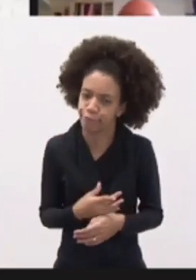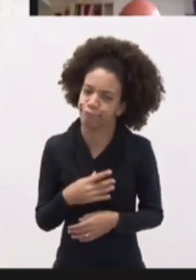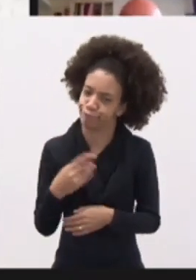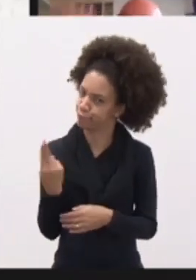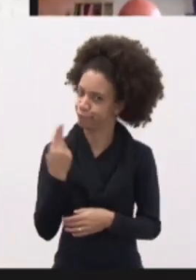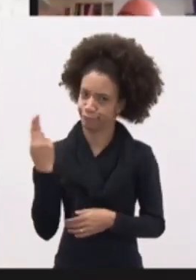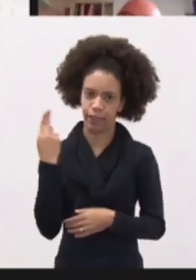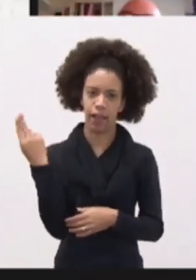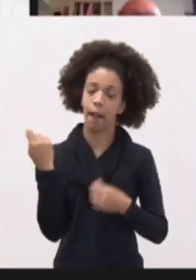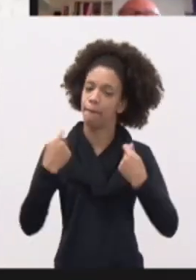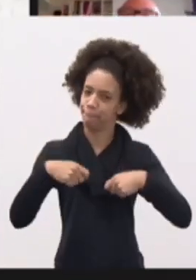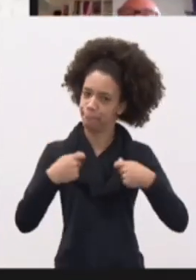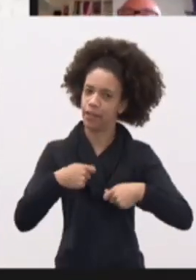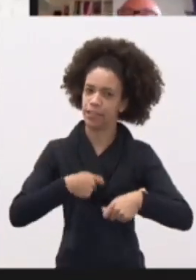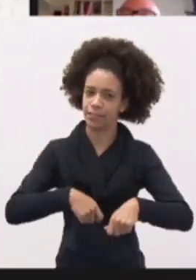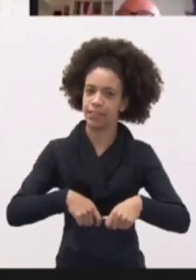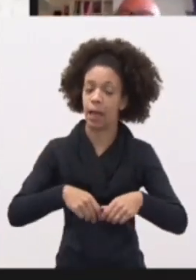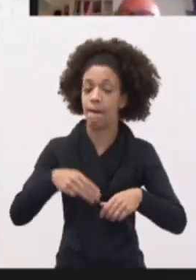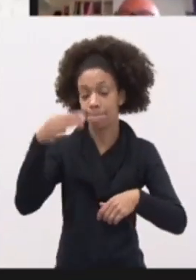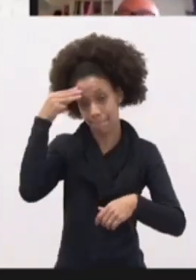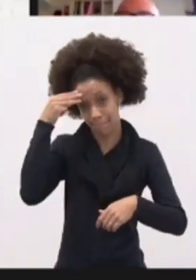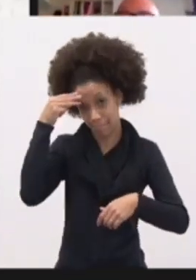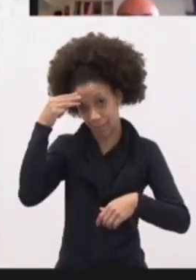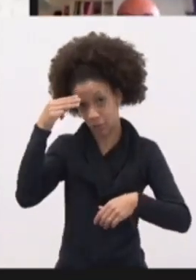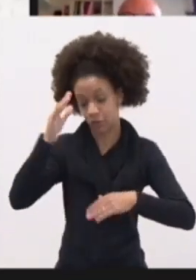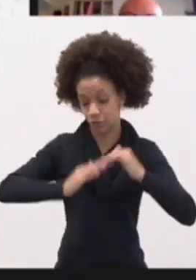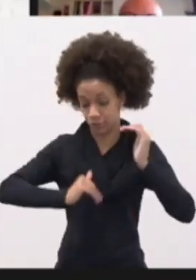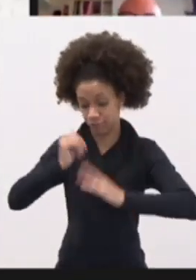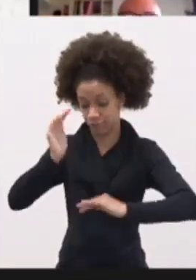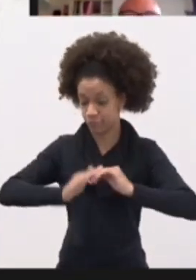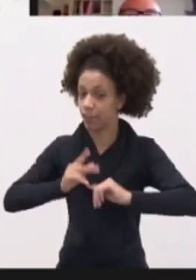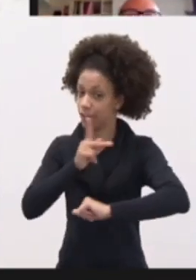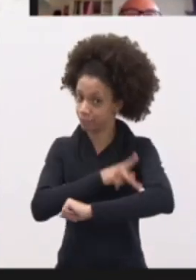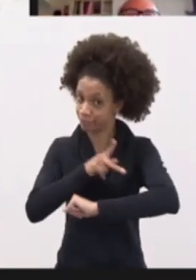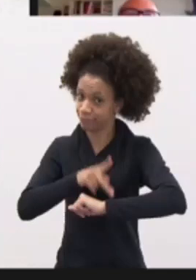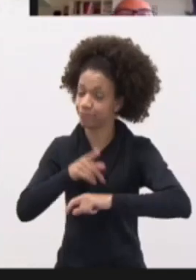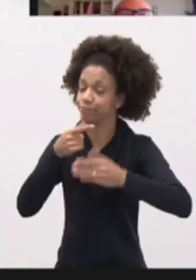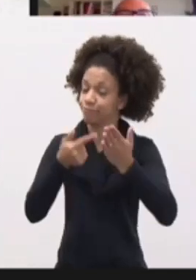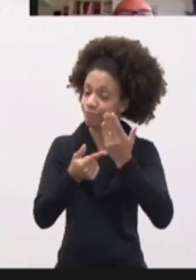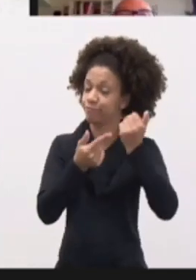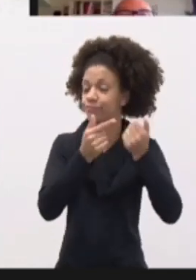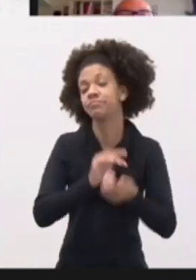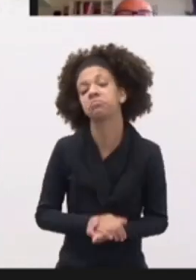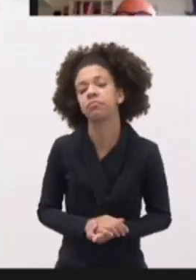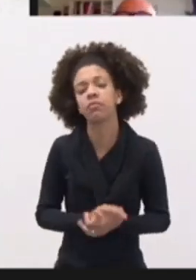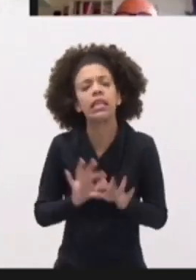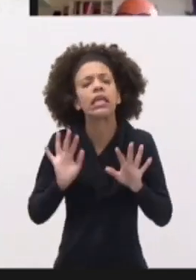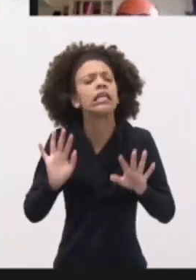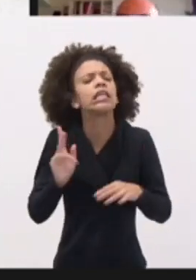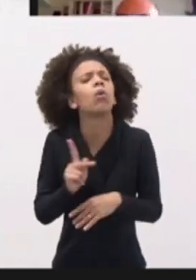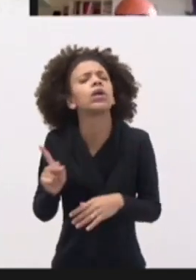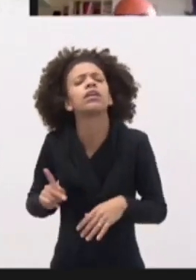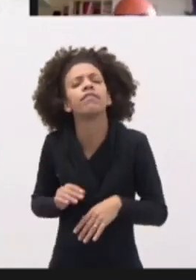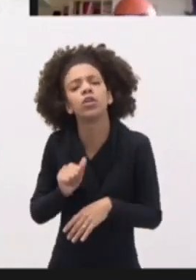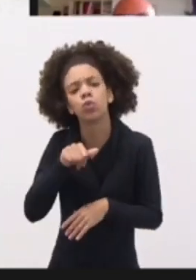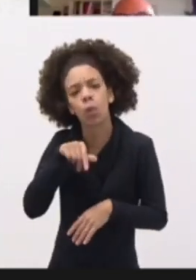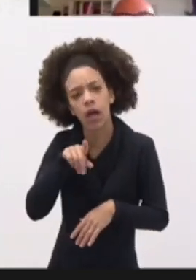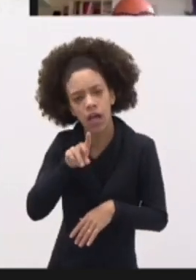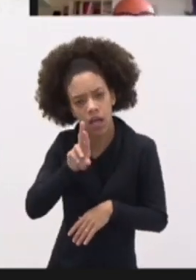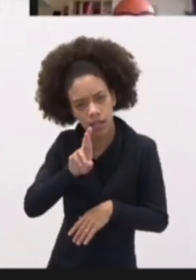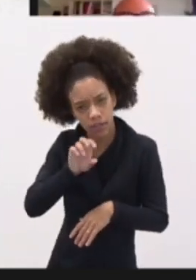que ter metodologias ativas digitais, tá? E aí, o professor, o que ele fez?